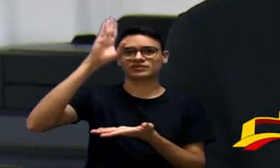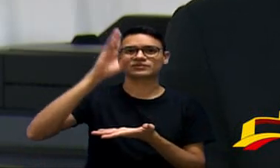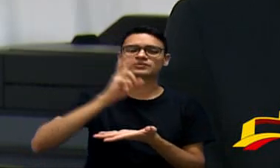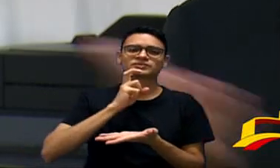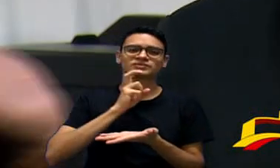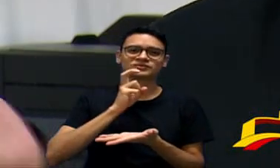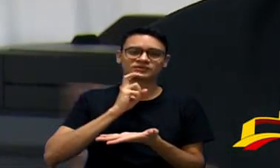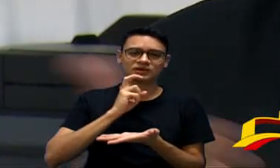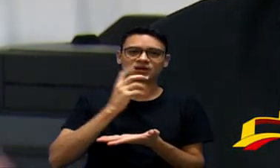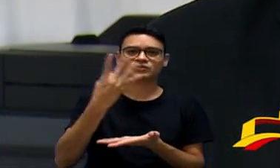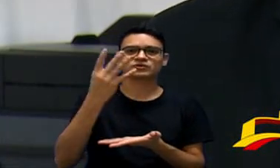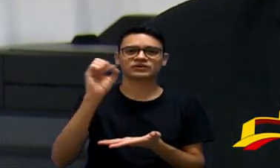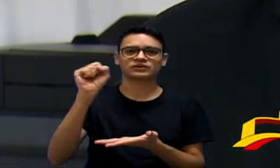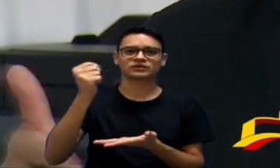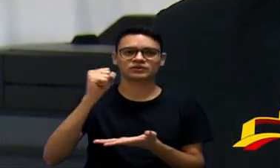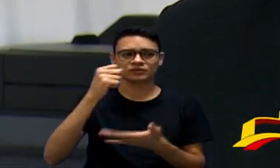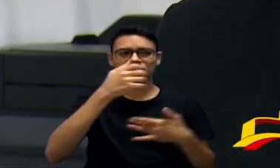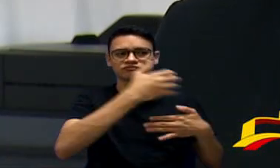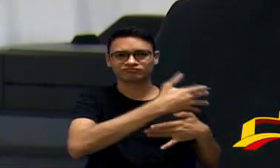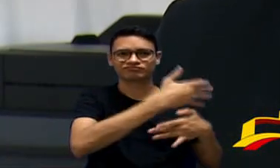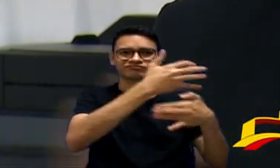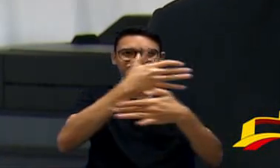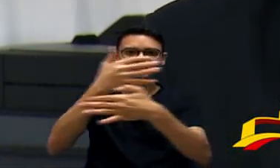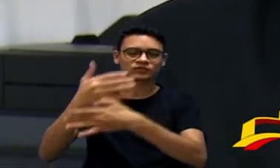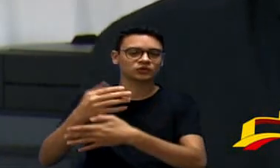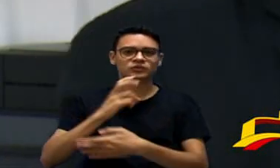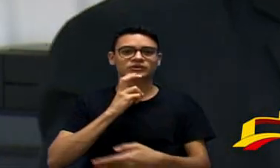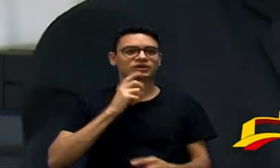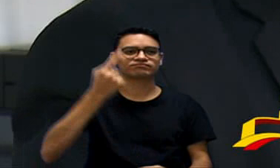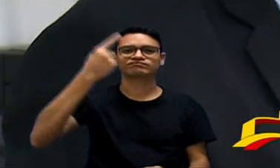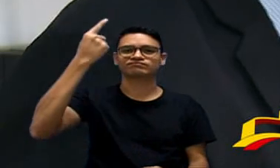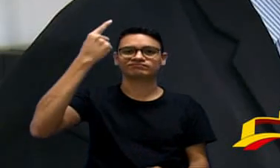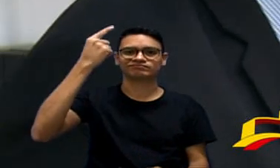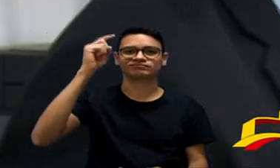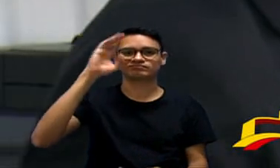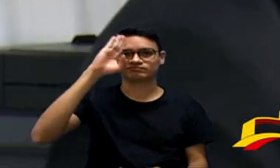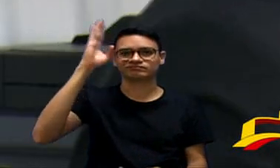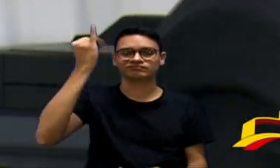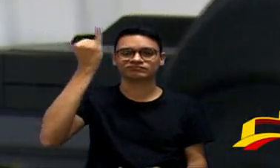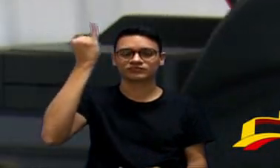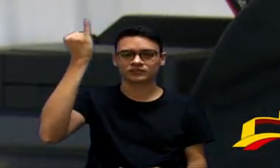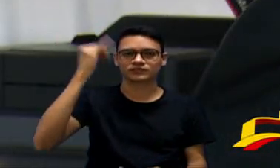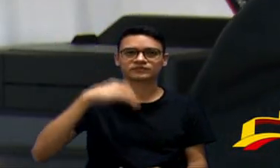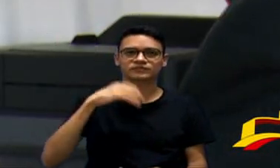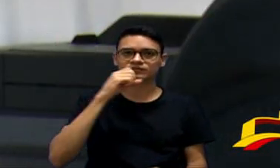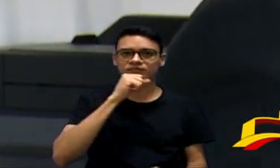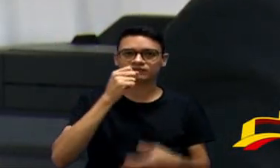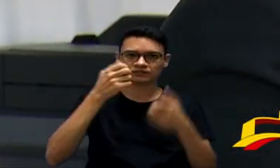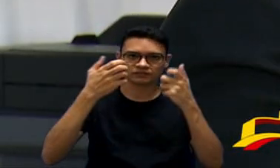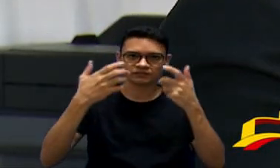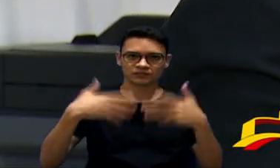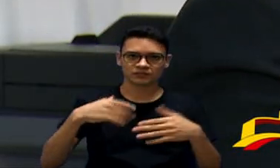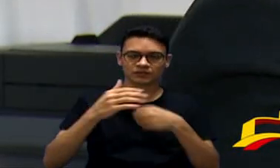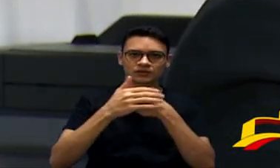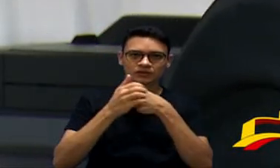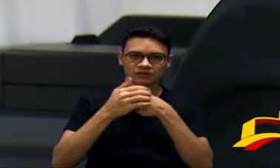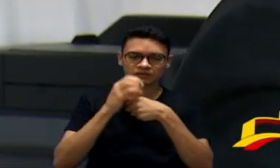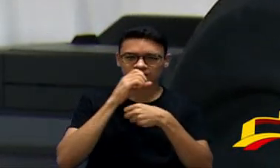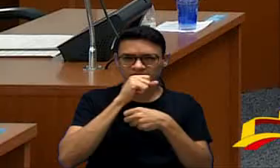municípios. Com certeza. Infelizmente, para Sorocaba não veio nenhuma. Rodrigo Treviso quer uma palavra. Rodrigo, só rapidinho, Treviso,